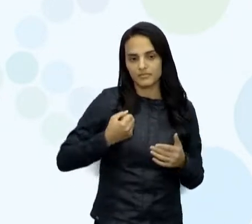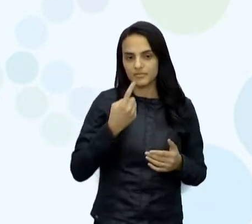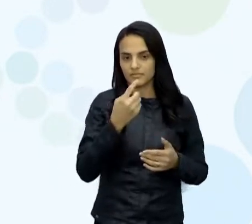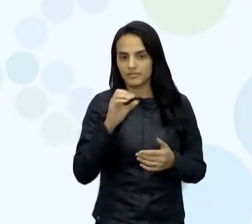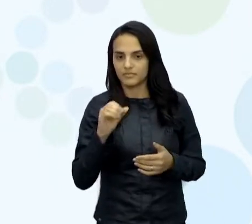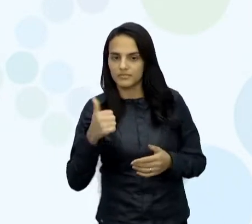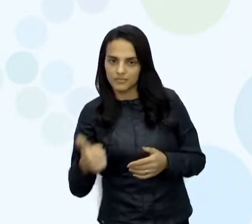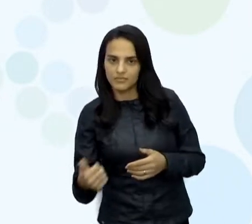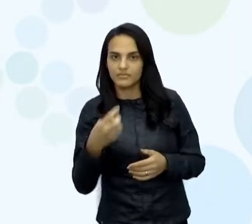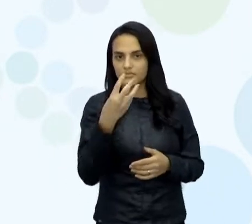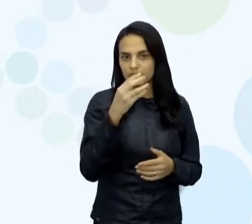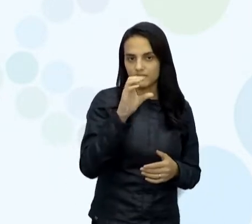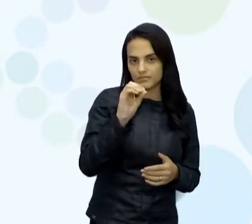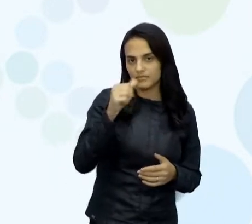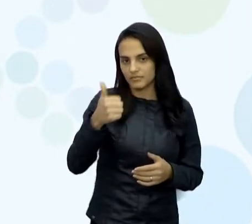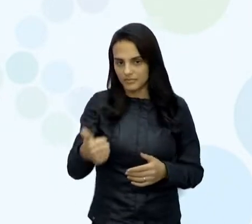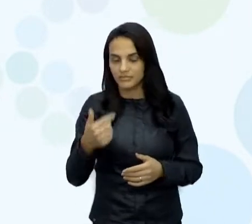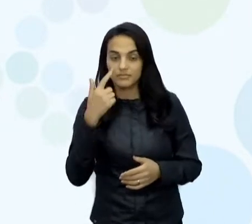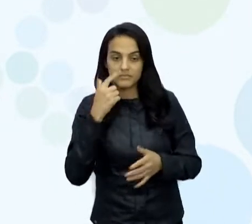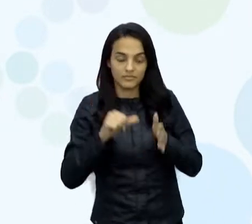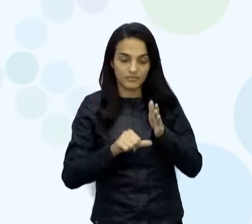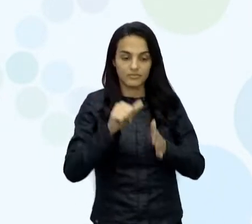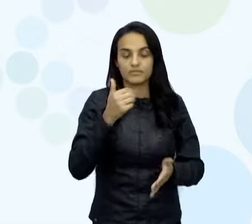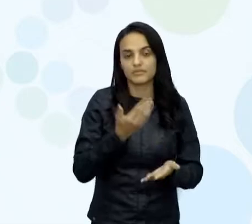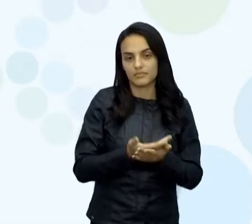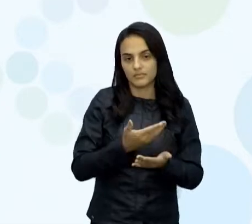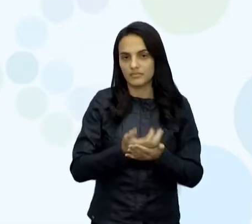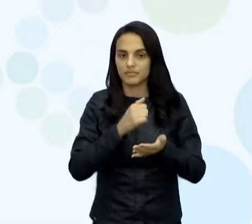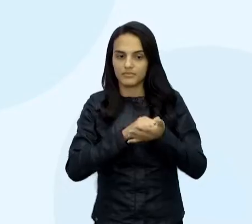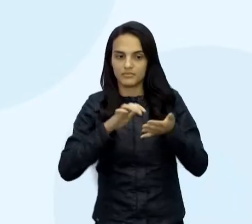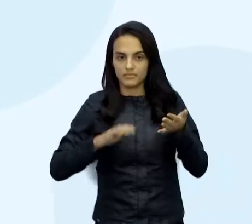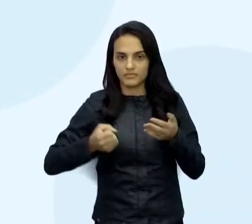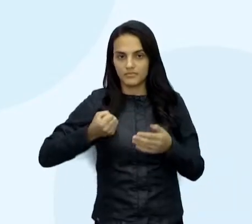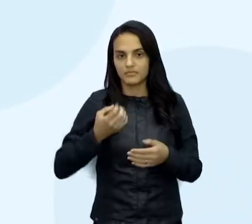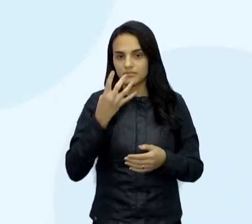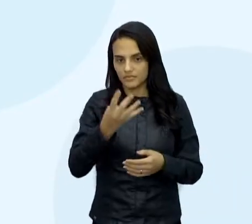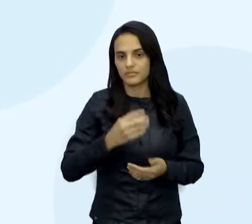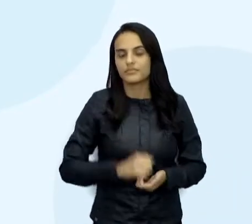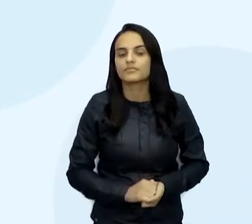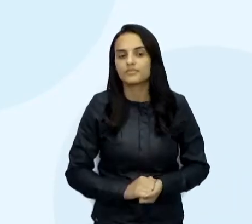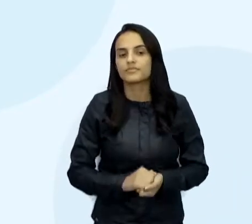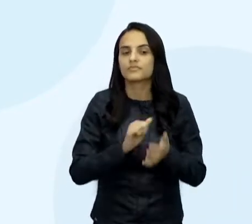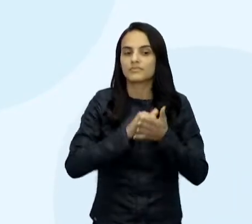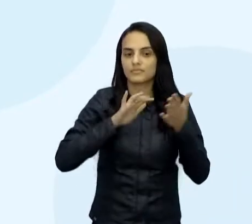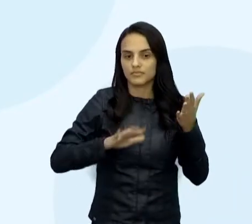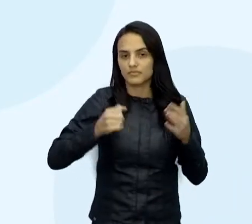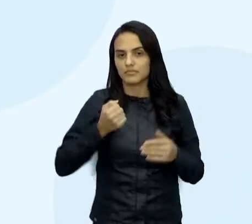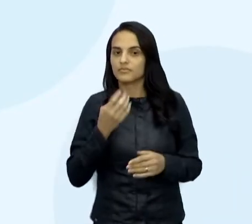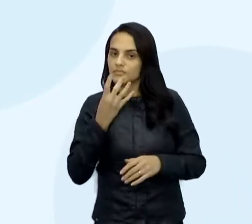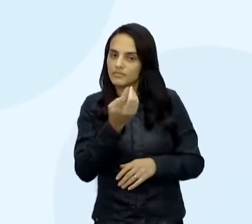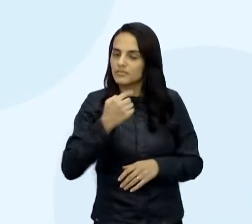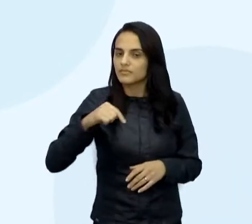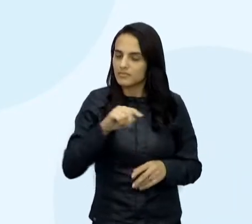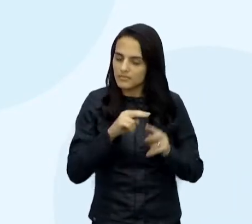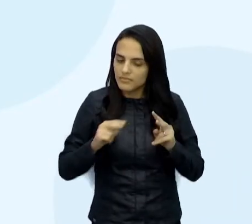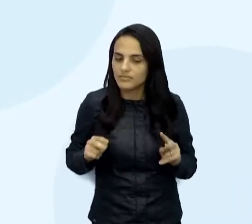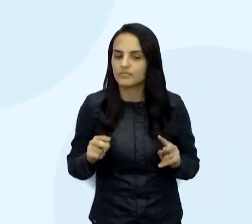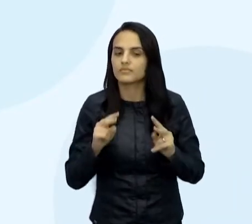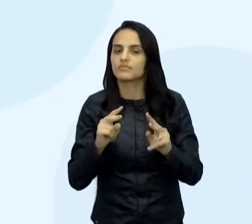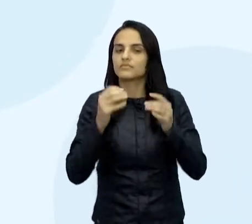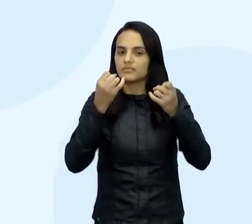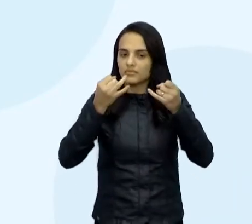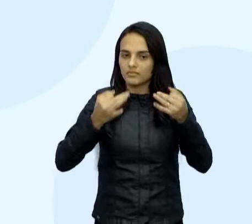e 301. Essa é a nossa primeira aula da atividade 4. Na atividade 4, a gente vai continuar falando um pouquinho